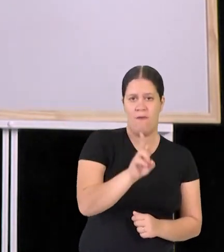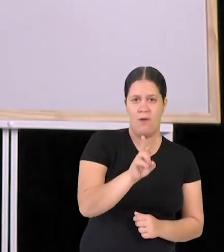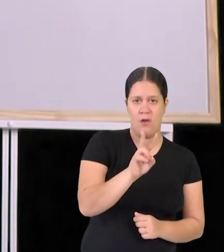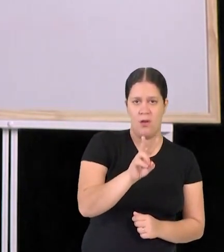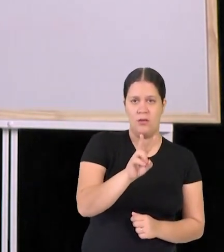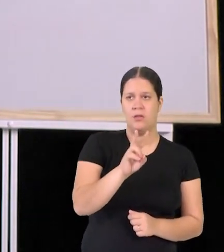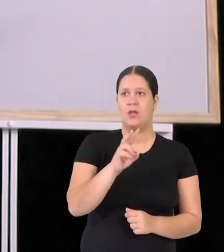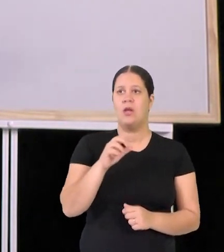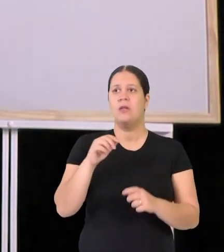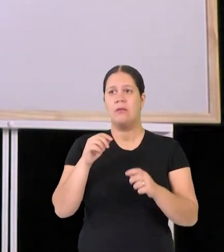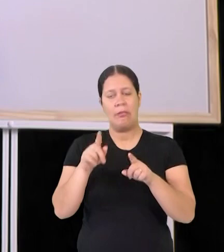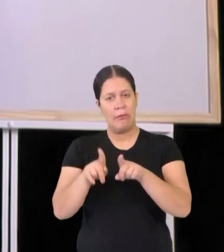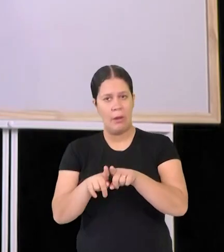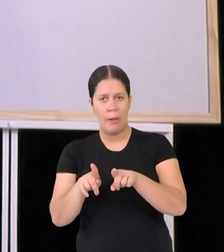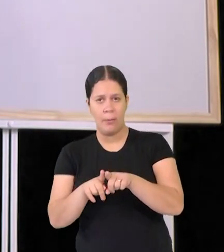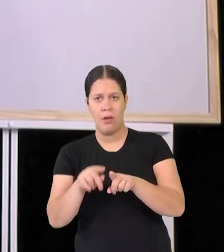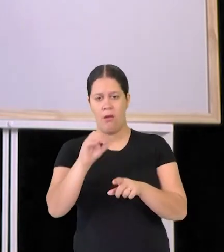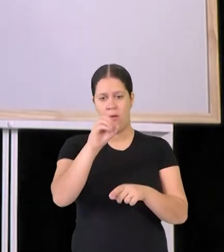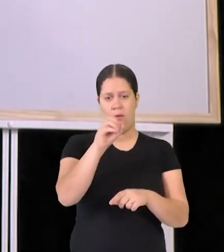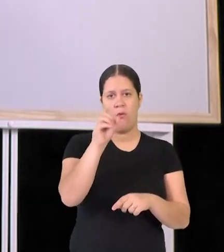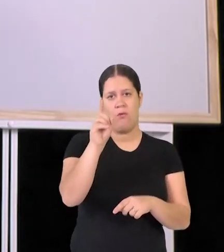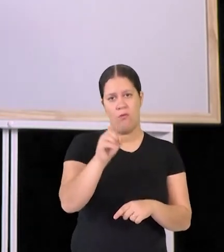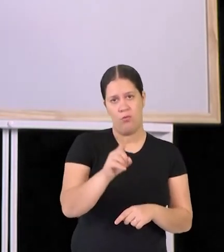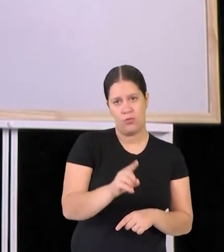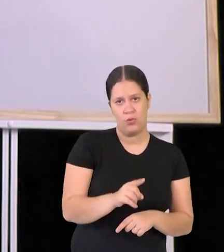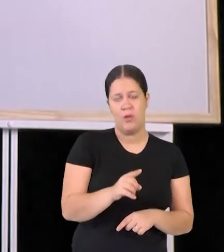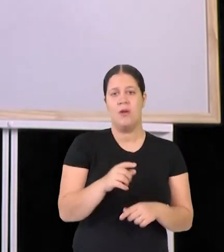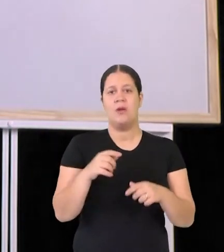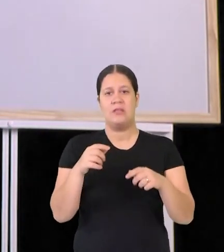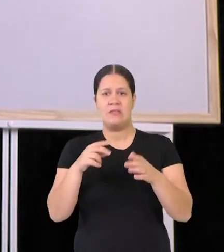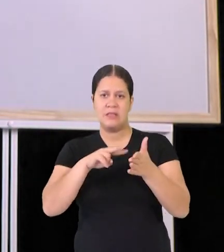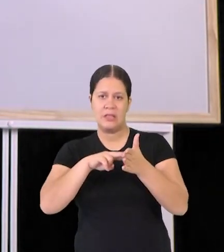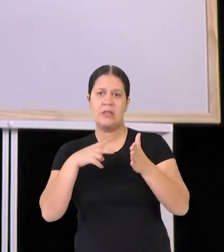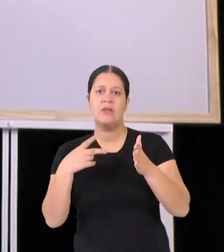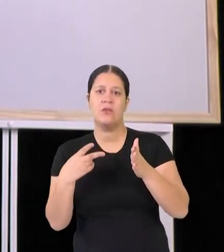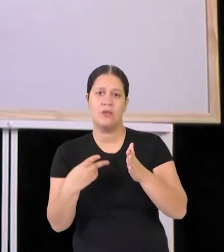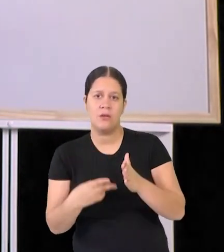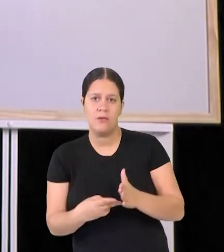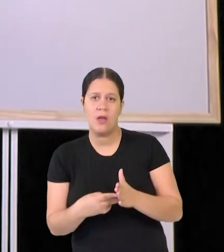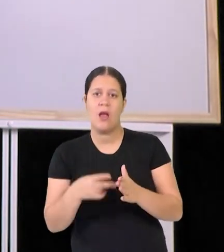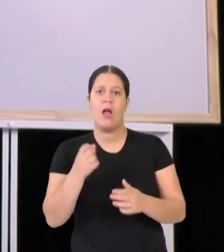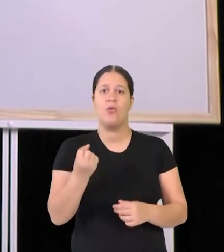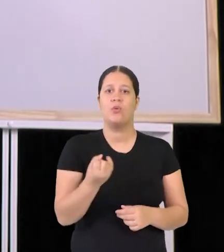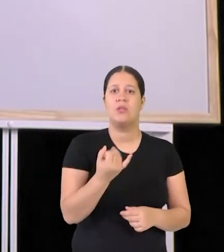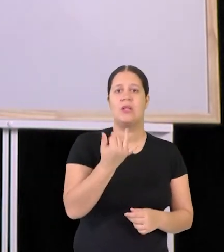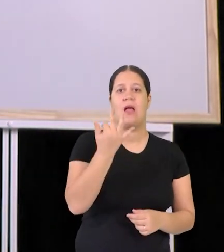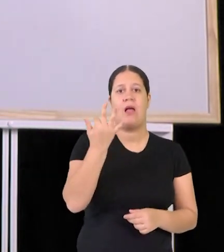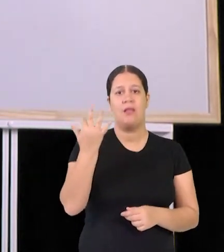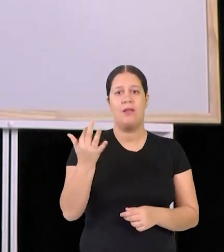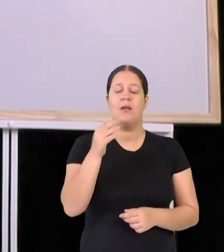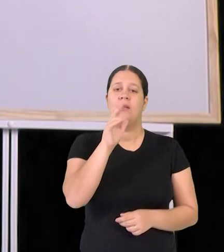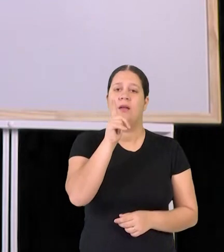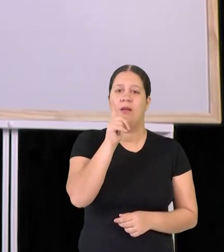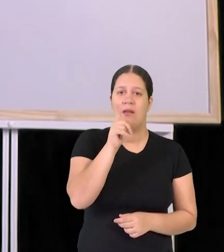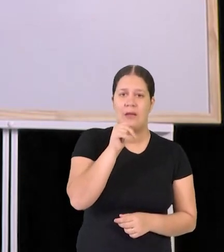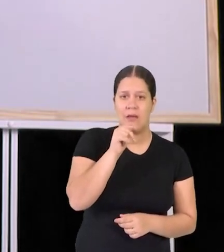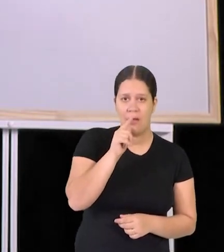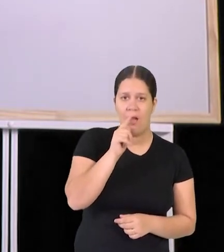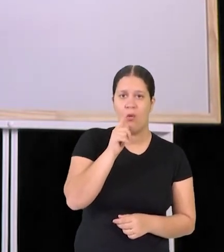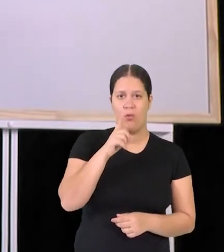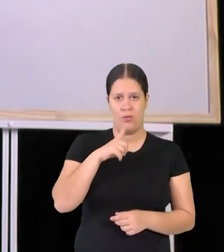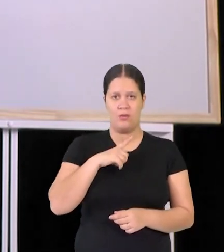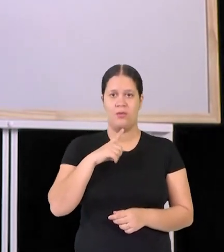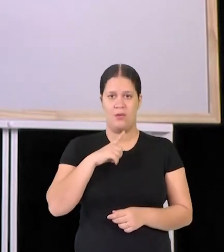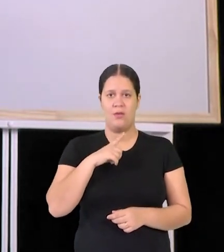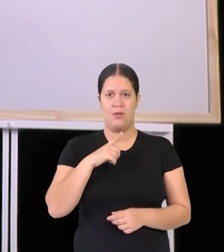Φ, certo? A letra grega Φ. Tanto faz, certo? Significa um fluxo de água, ou seja, a quantidade de água que vai passar por ali,